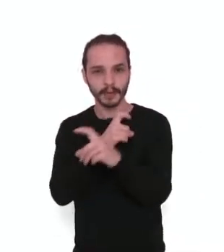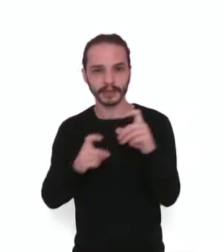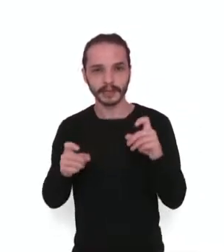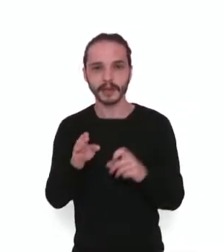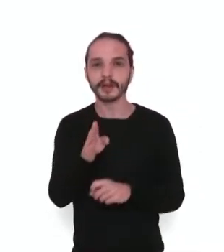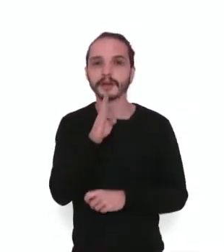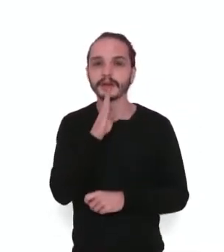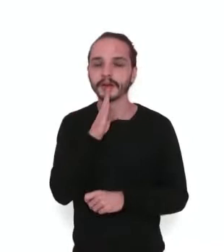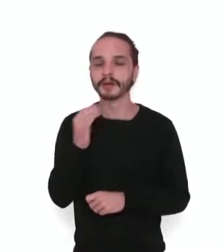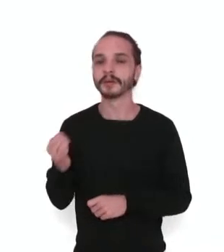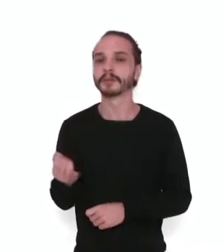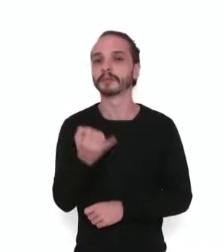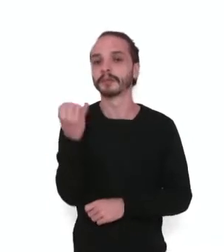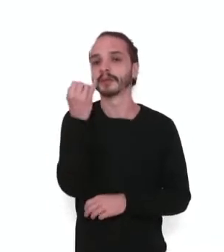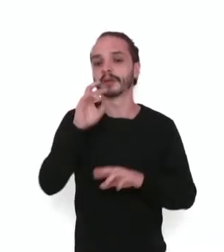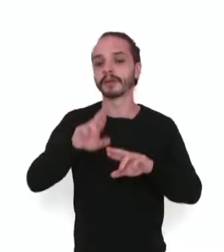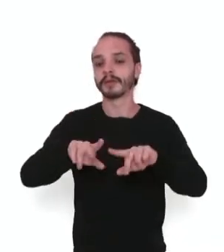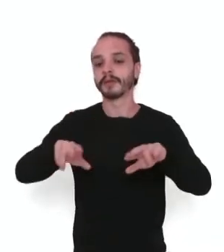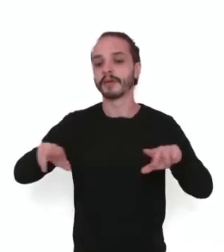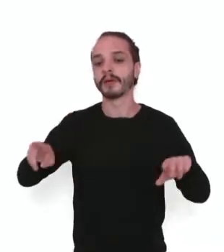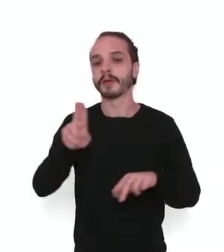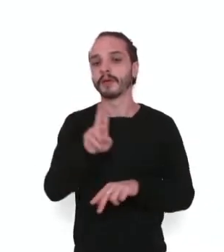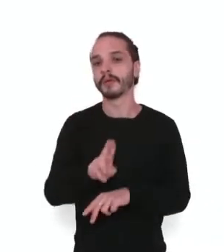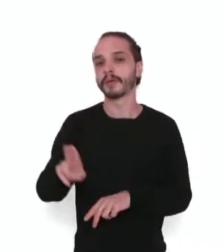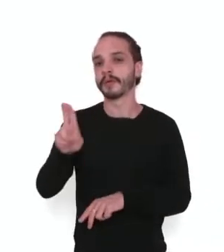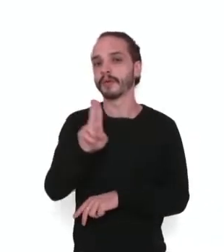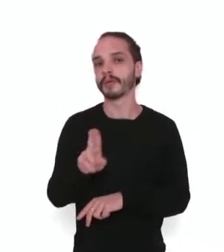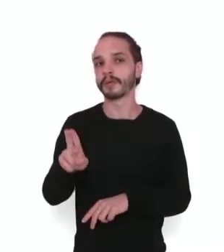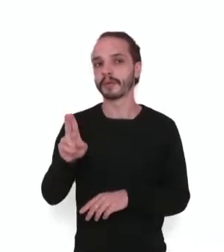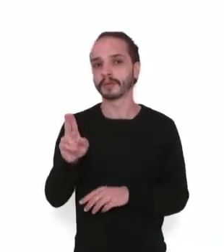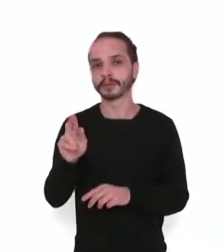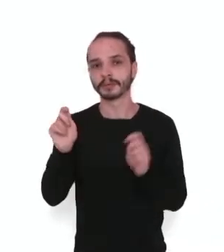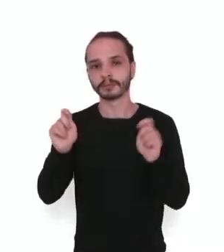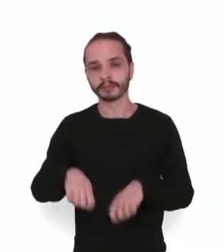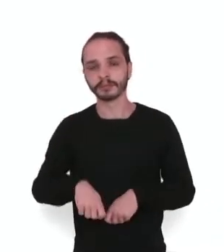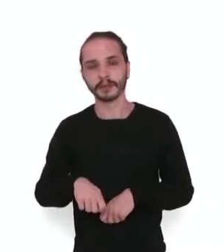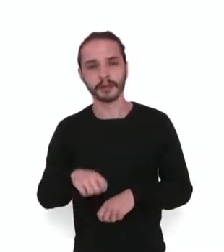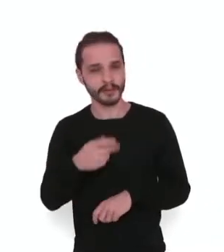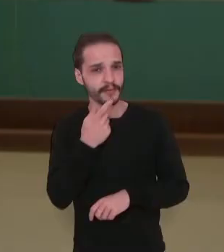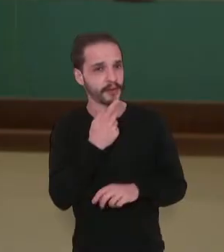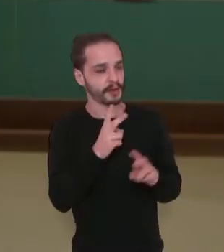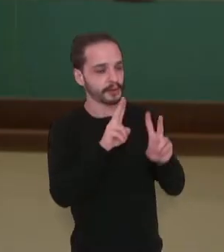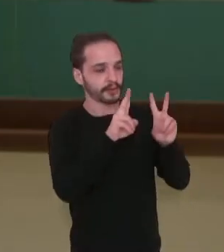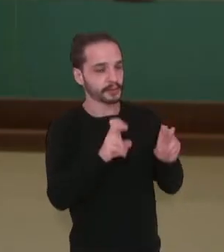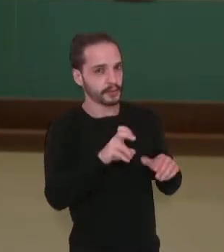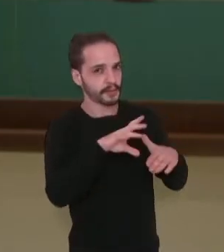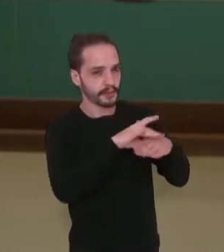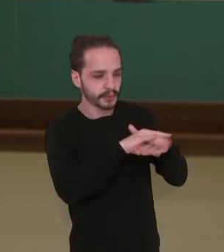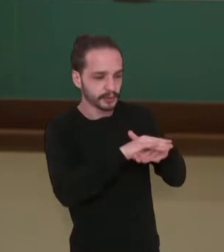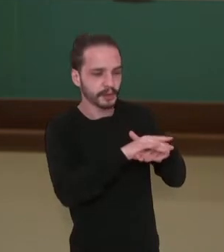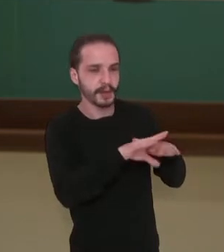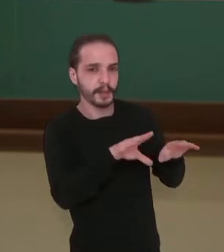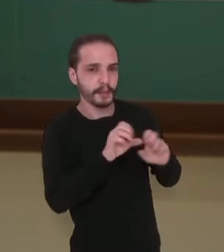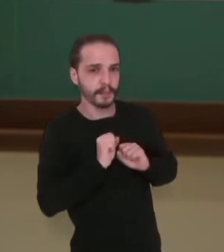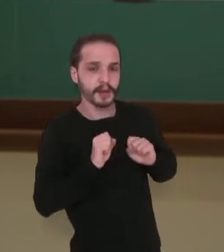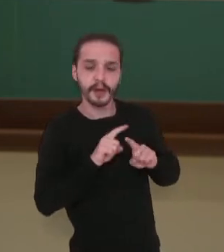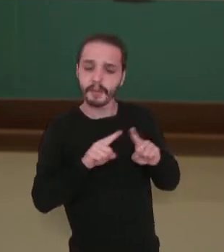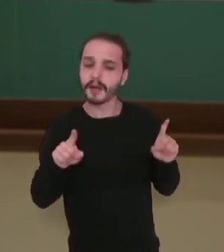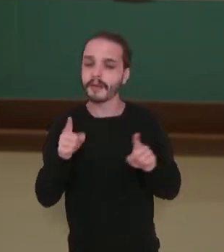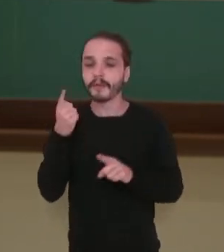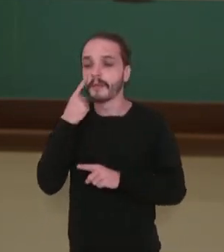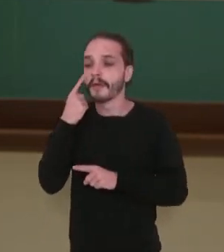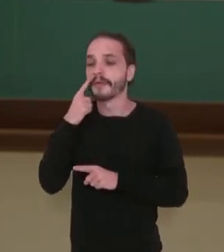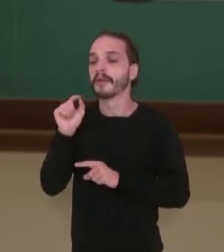importância e as várias utilidades das bactérias. Falamos até agora das doenças aí, né, que elas provocam. Então vamos ver